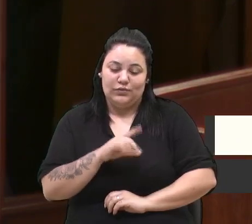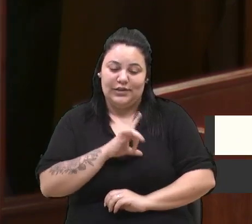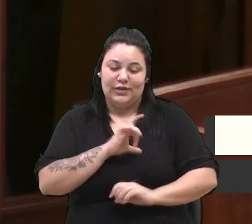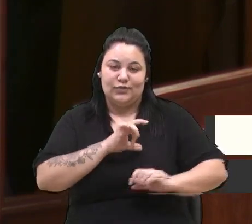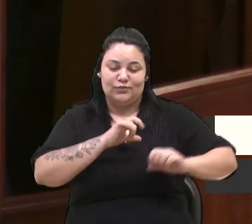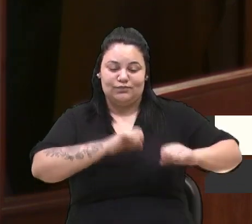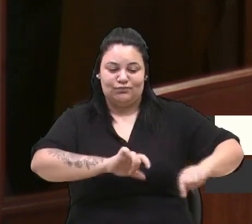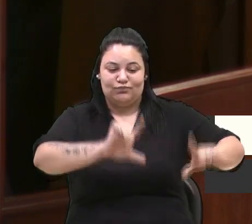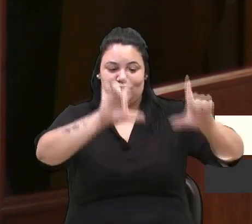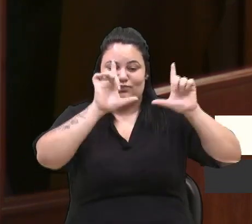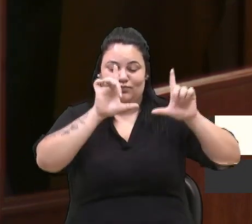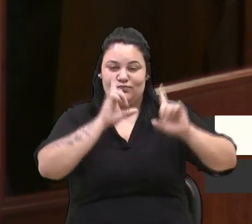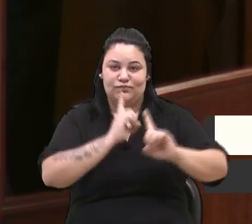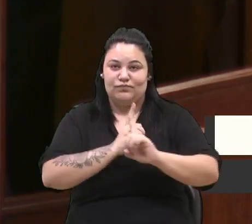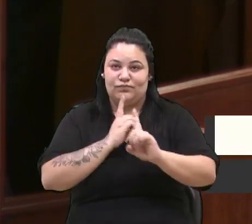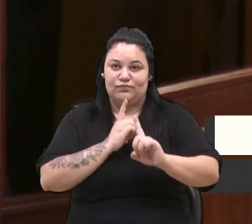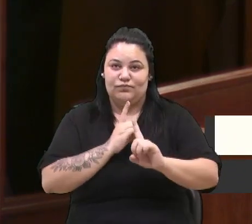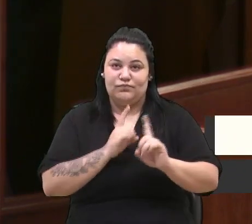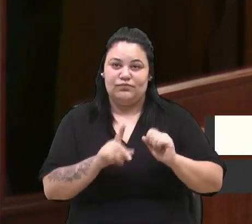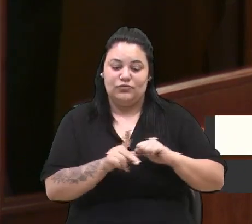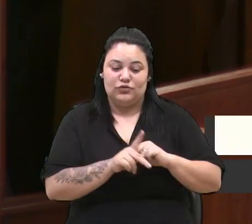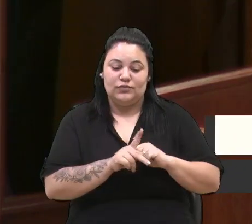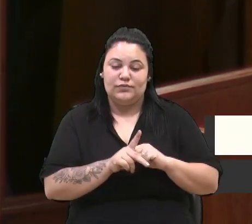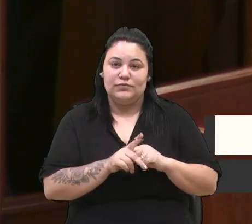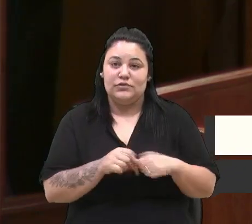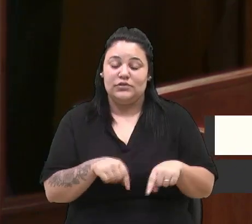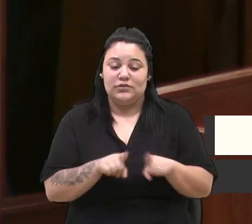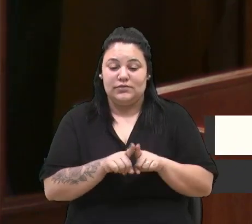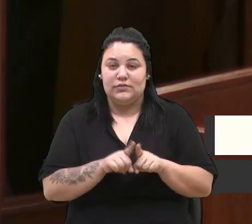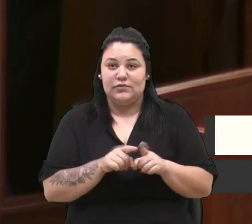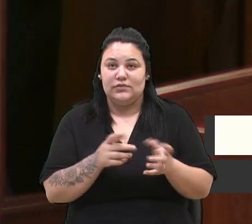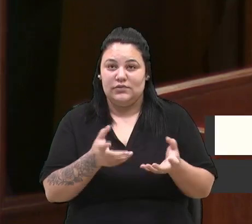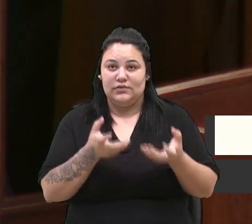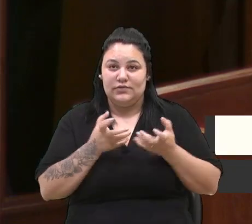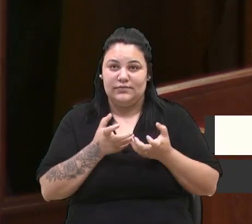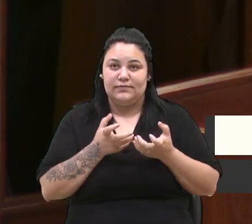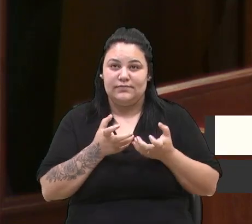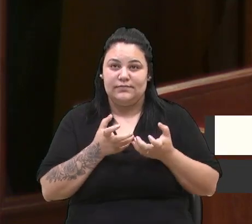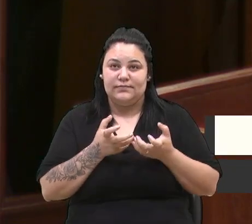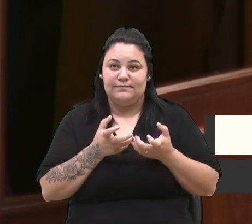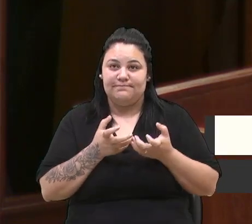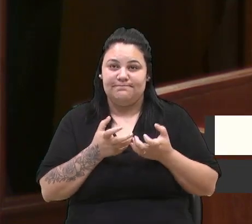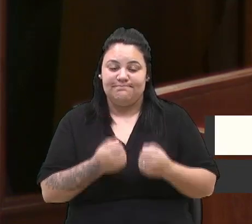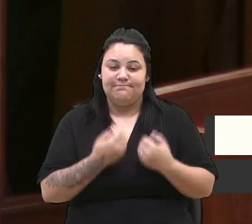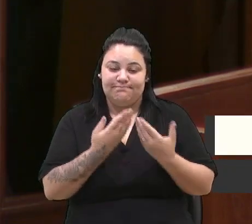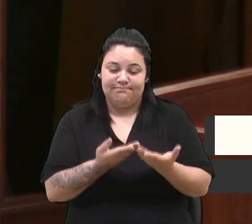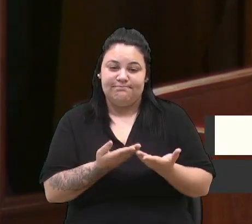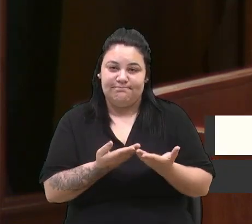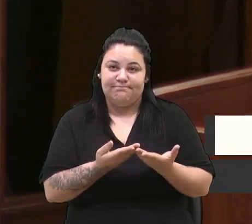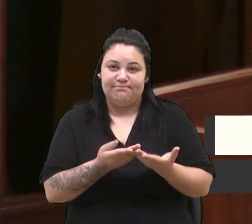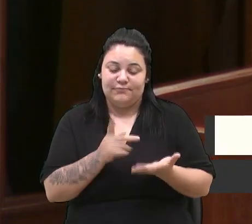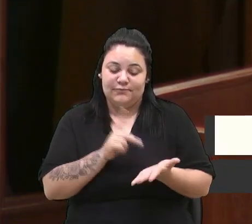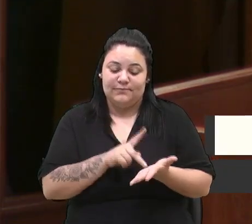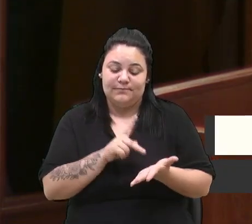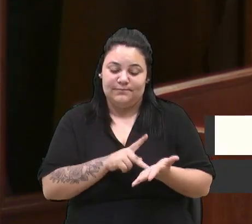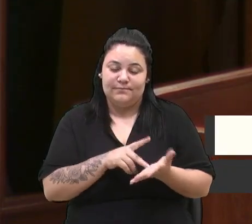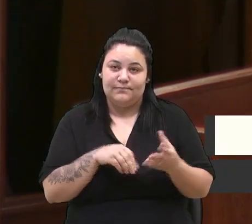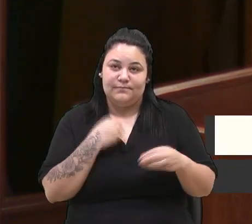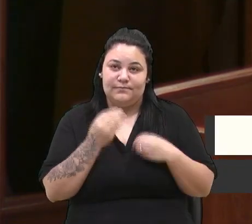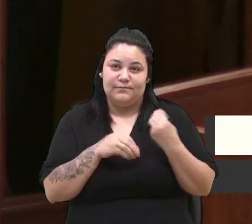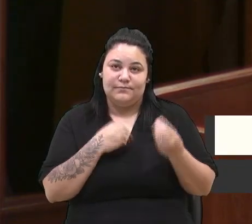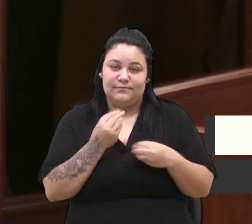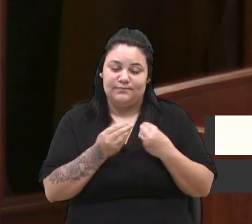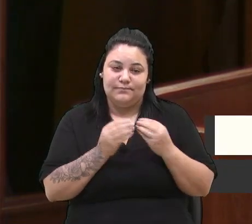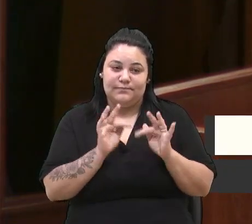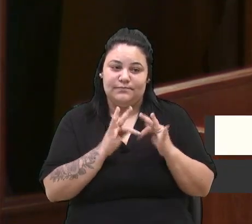E eu gostaria de prestar meus sinceros sentimentos à família, à esposa,